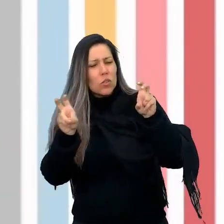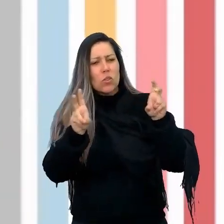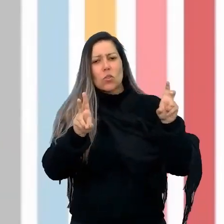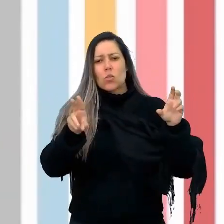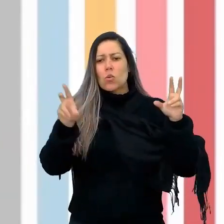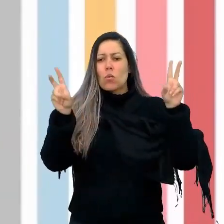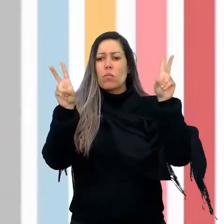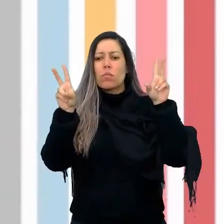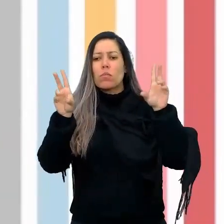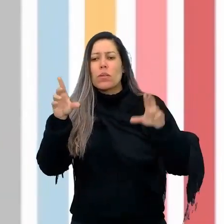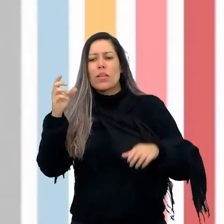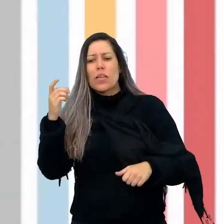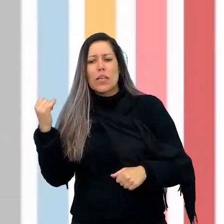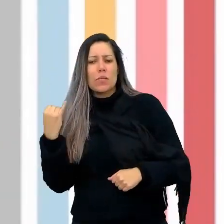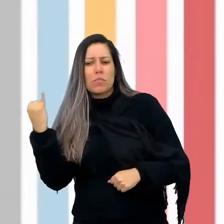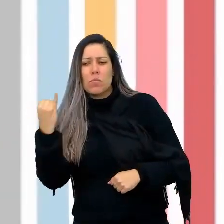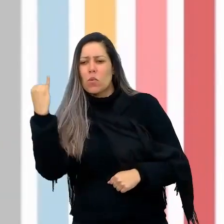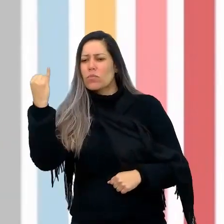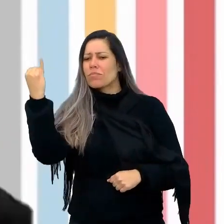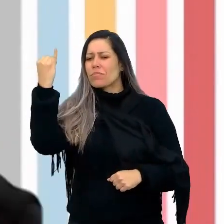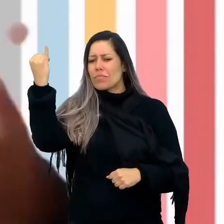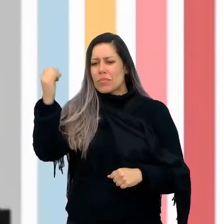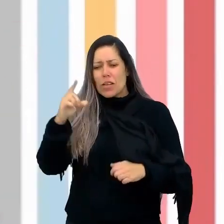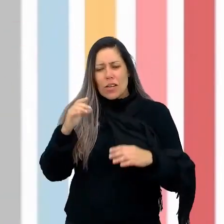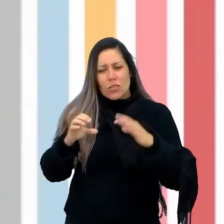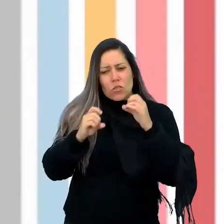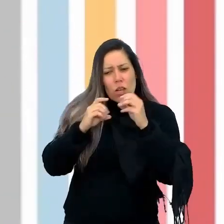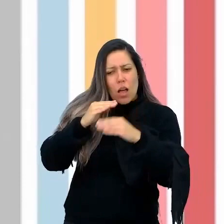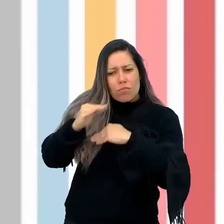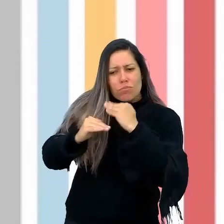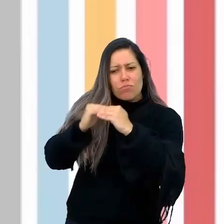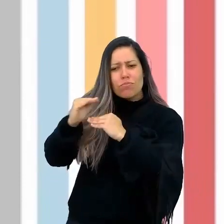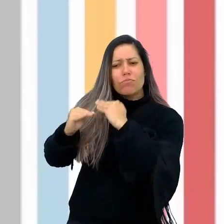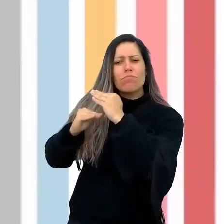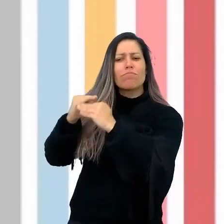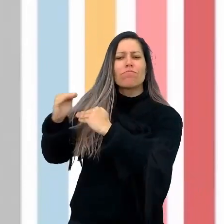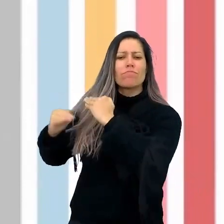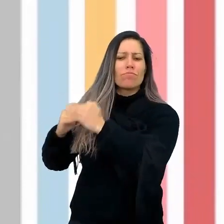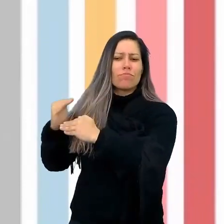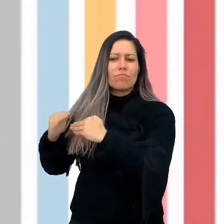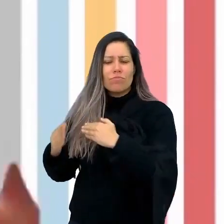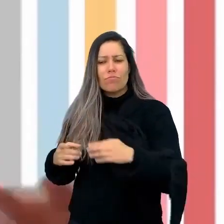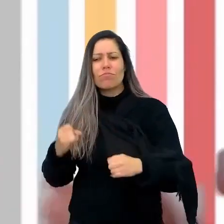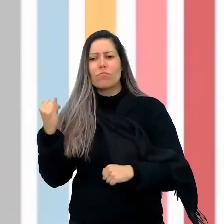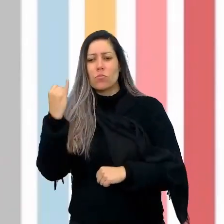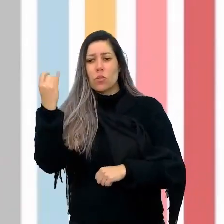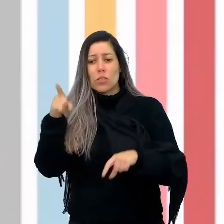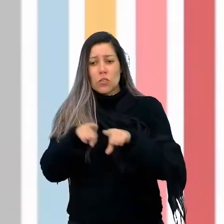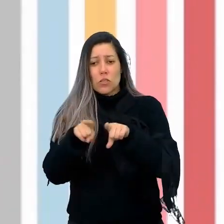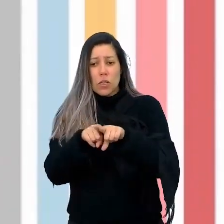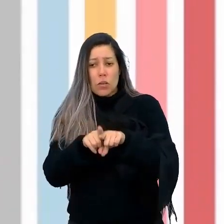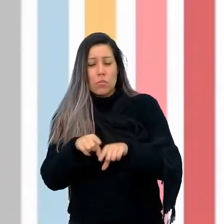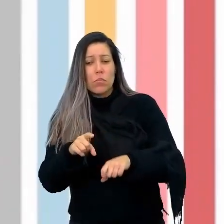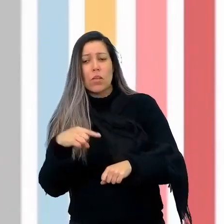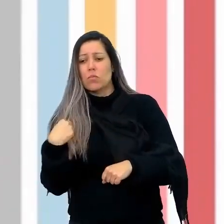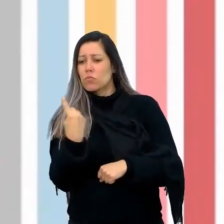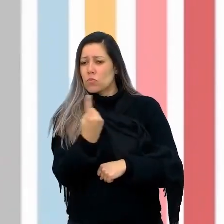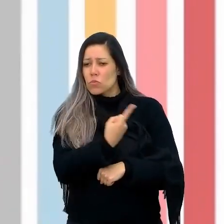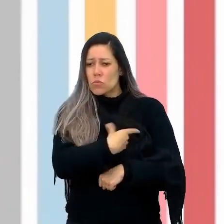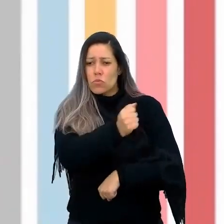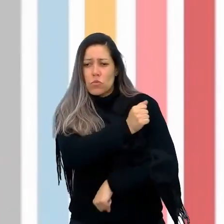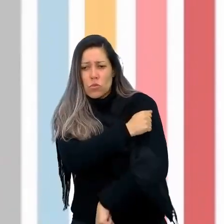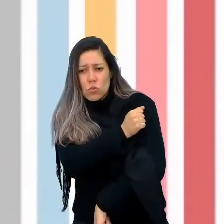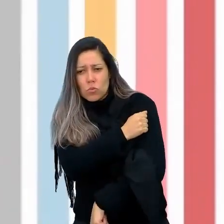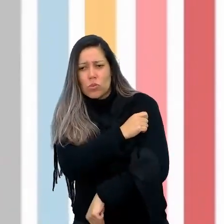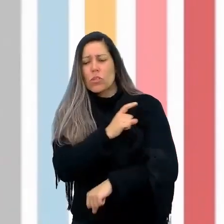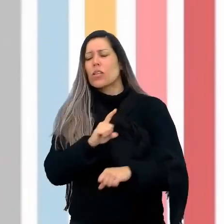tão importantes para o nosso dia a dia, tão importantes aos nossos estudantes, às nossas escolas. Então,